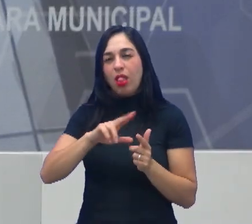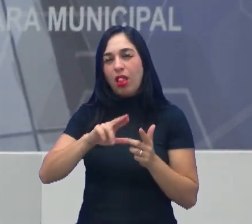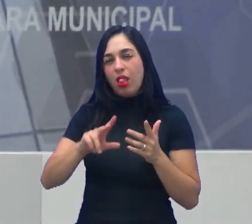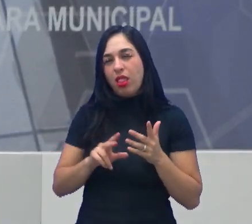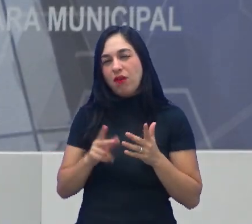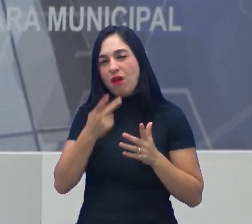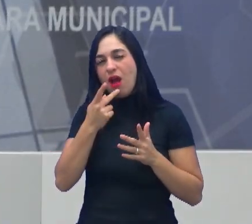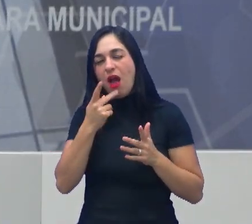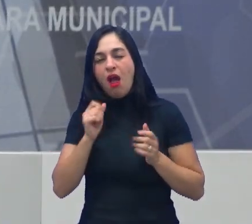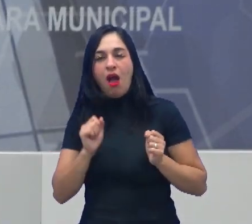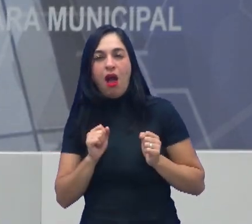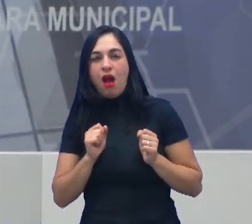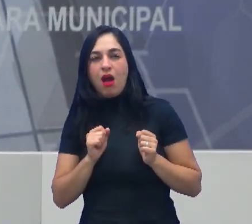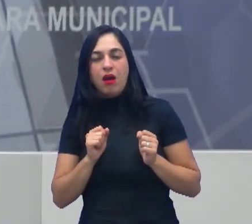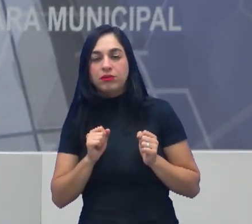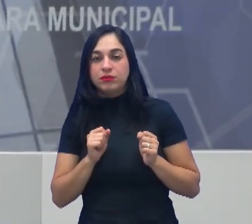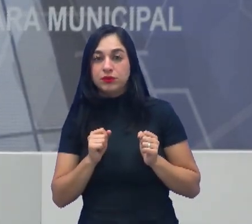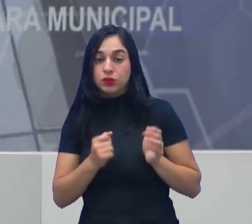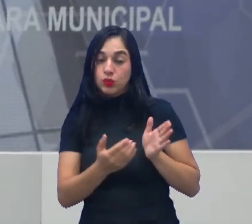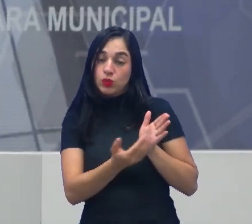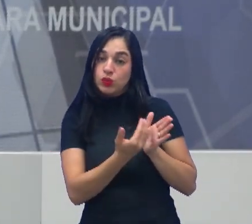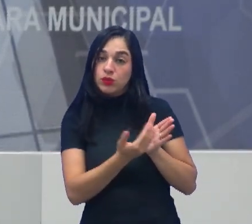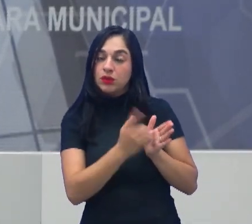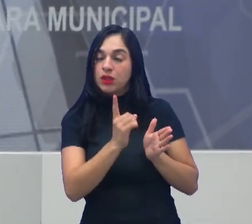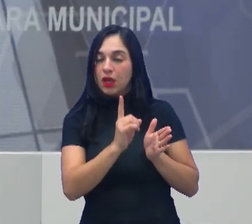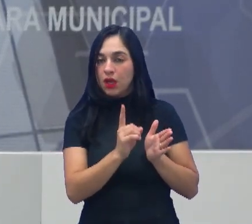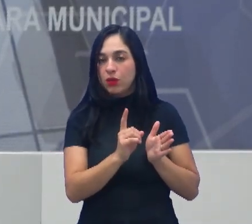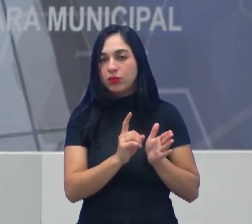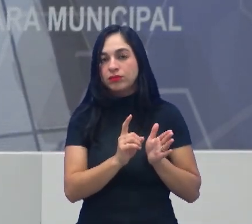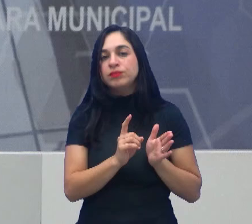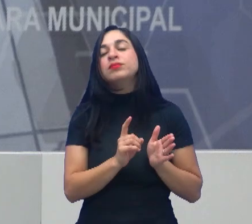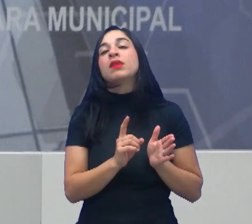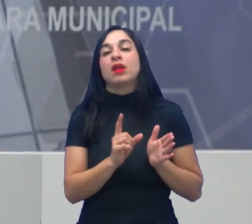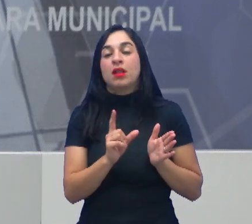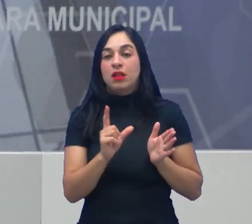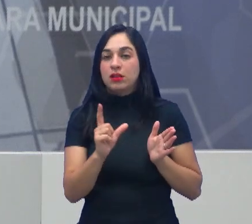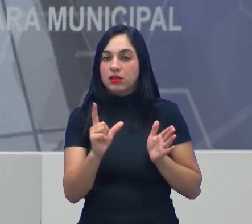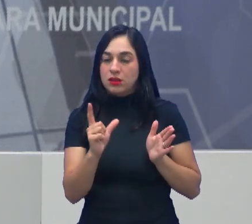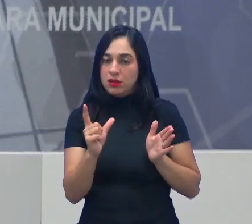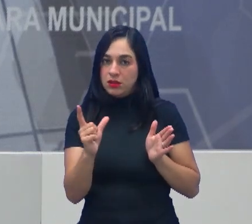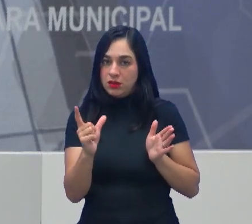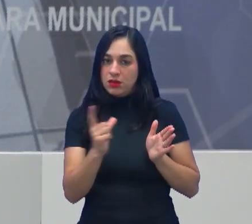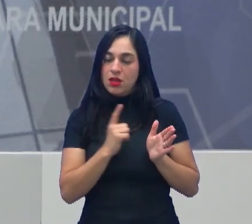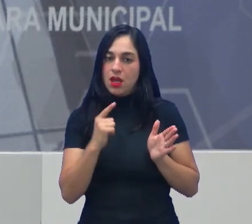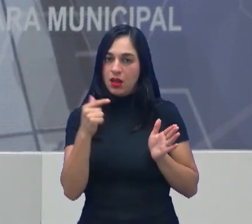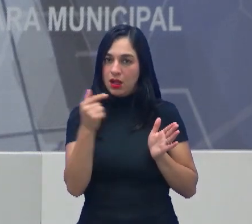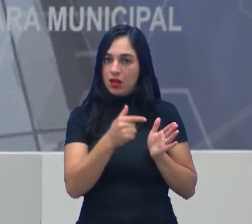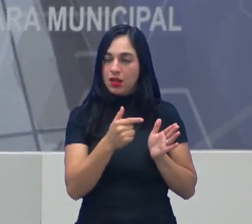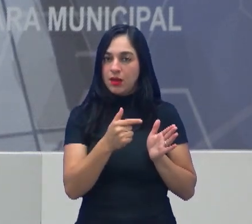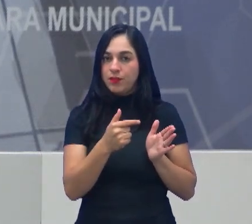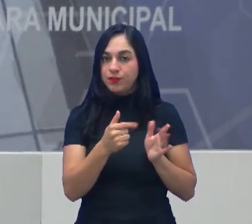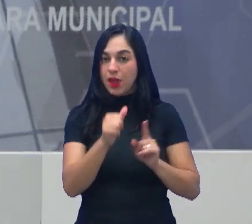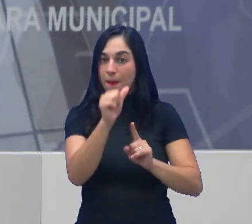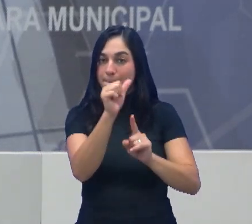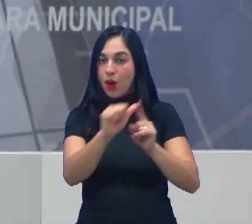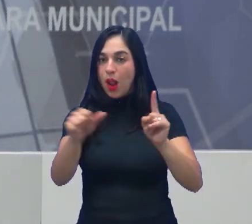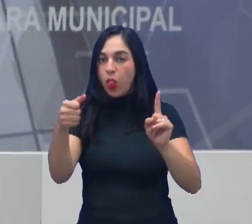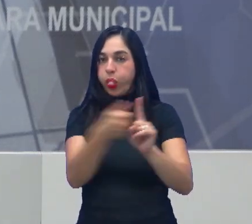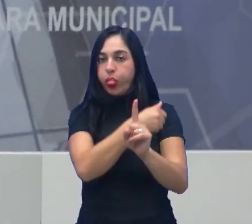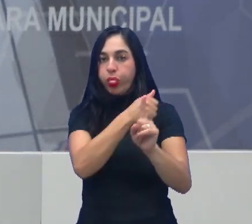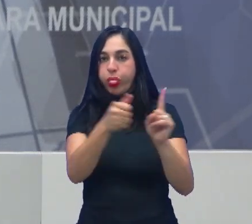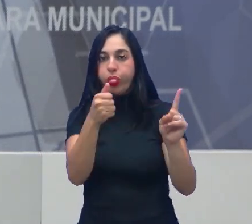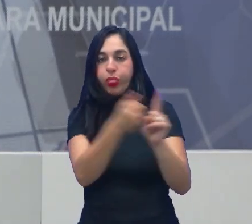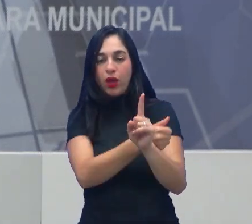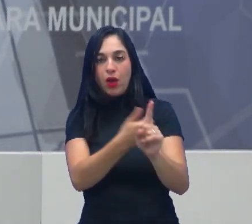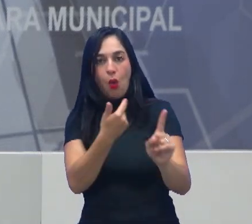a totalidade do conteúdo. Pelo contrário, a questão do combate à violência contra a mulher é uma questão